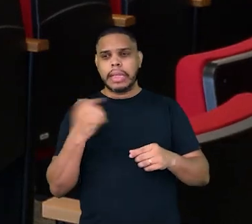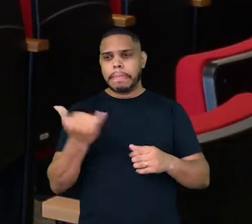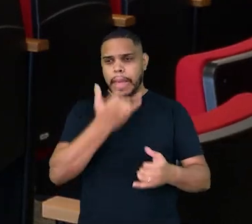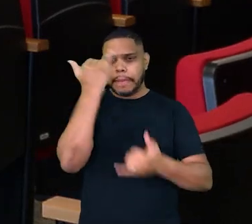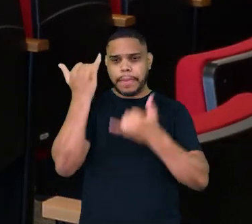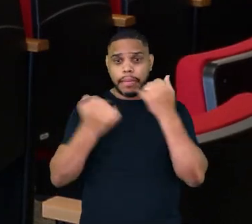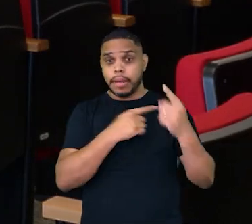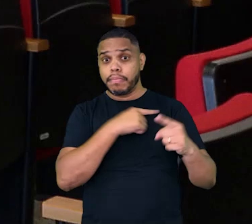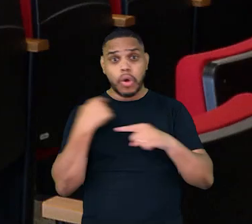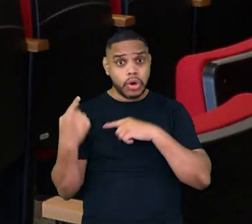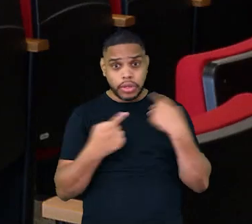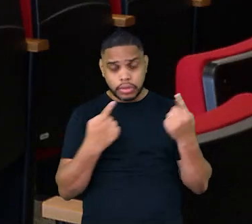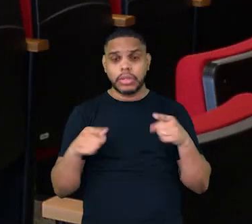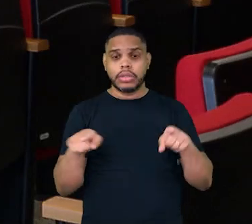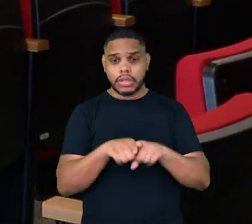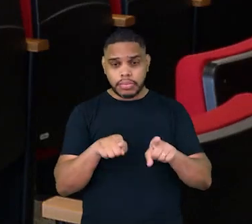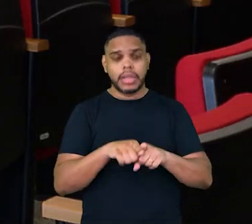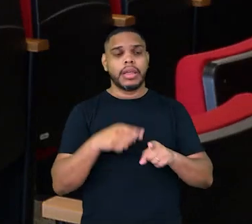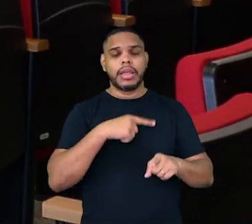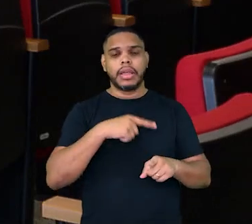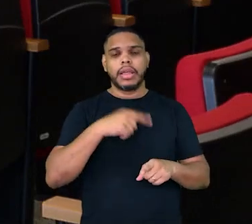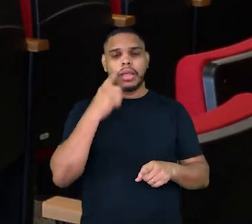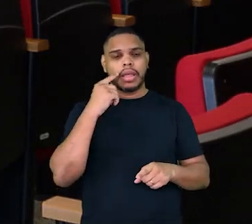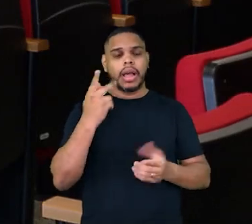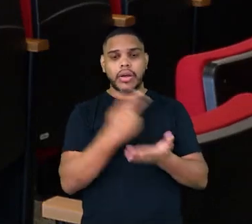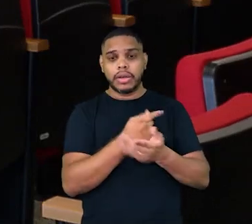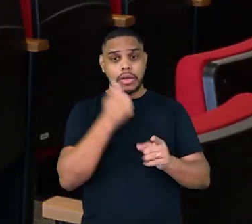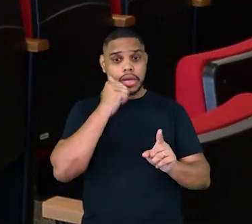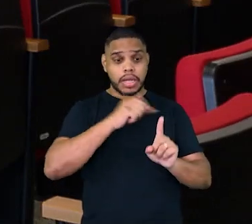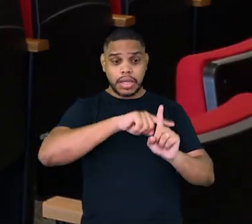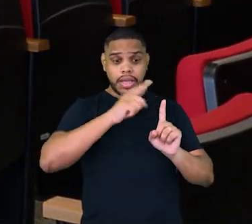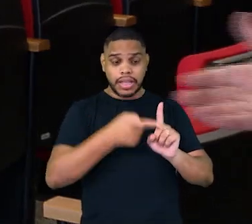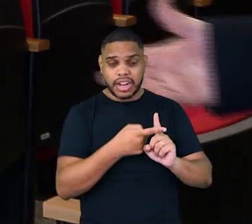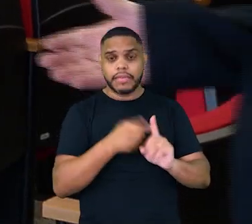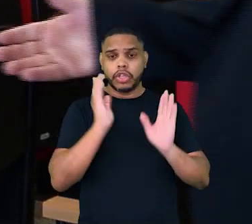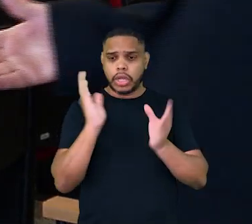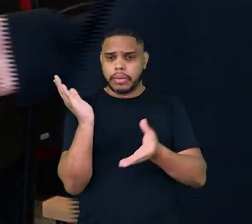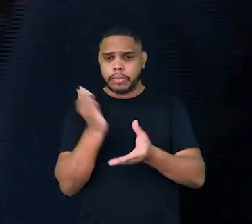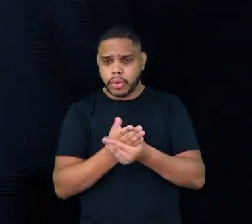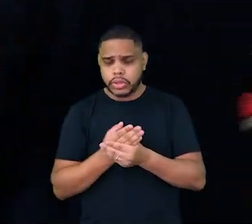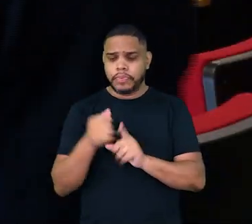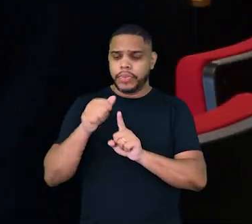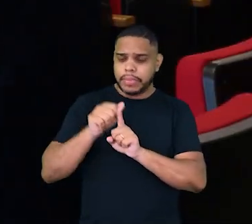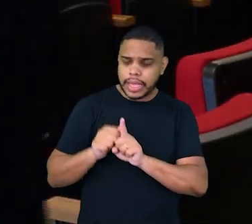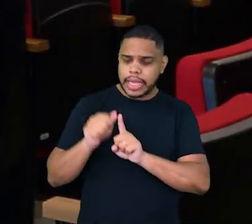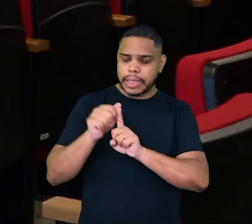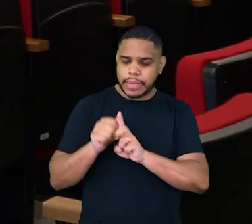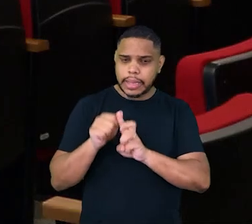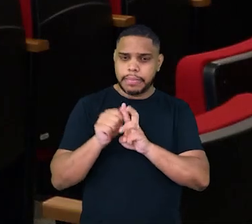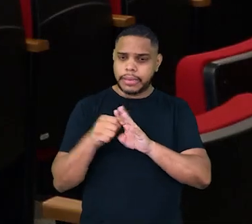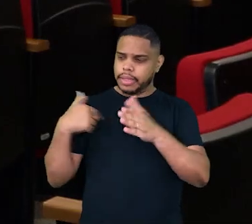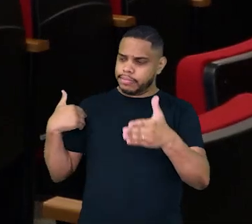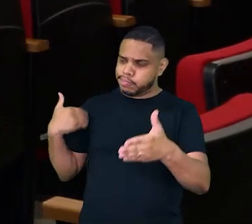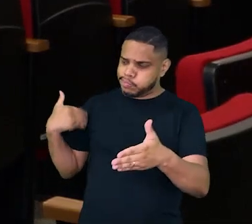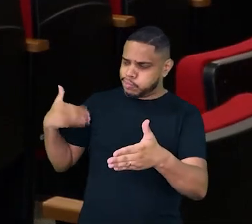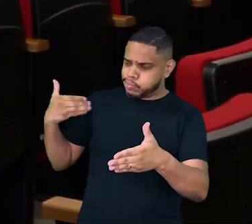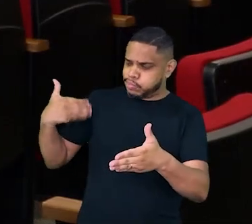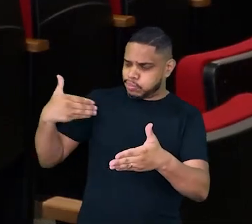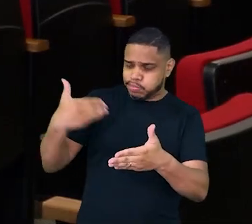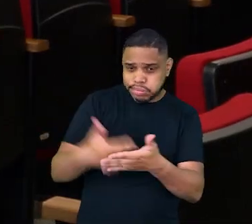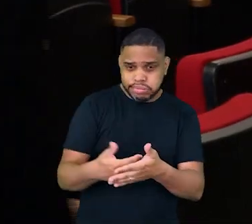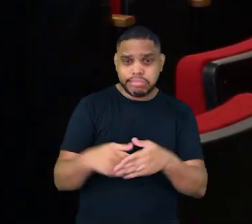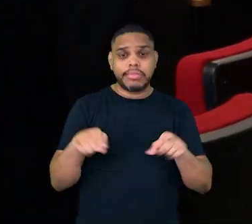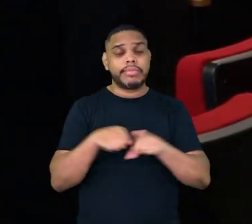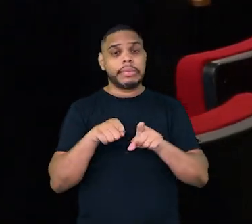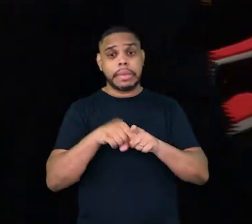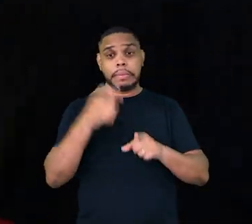espólios de todas as vítimas, inclusive os nascituros. É um processo que vem sendo discutido já há vários meses. E o grande ponto também é